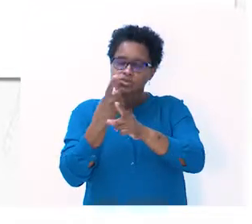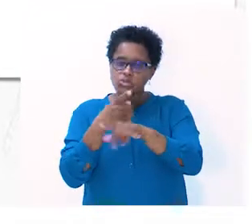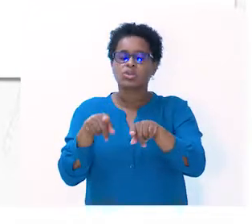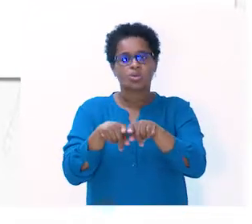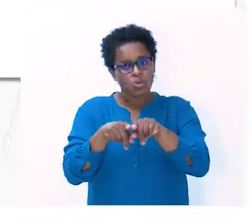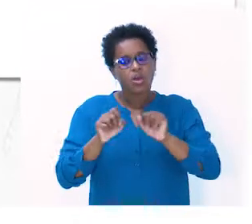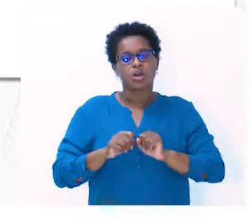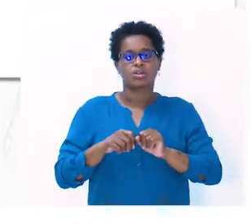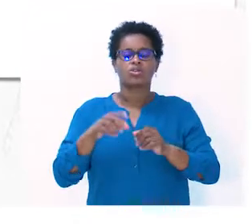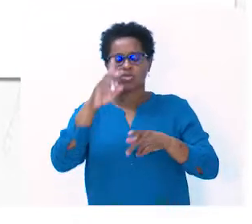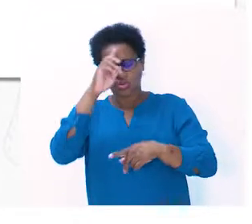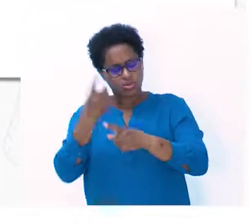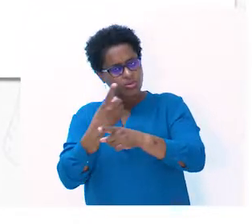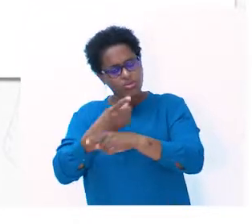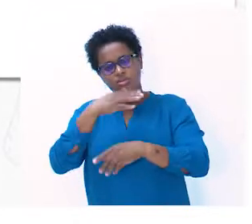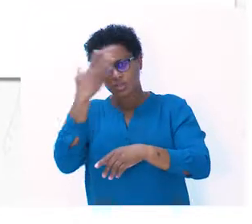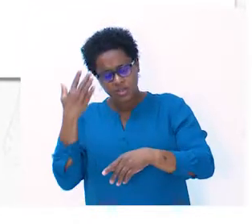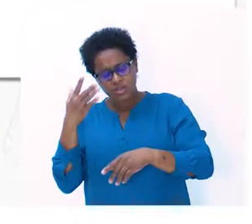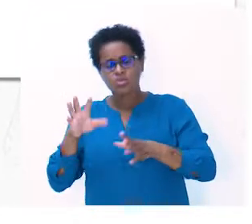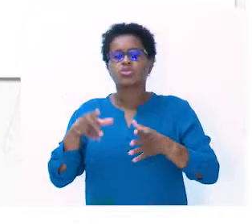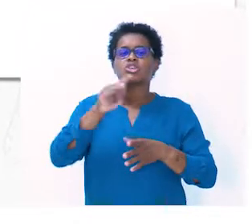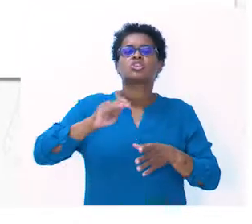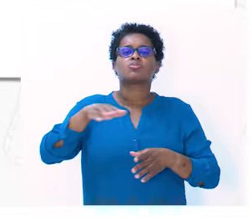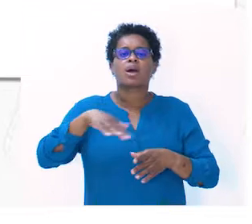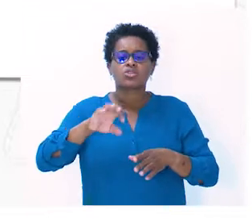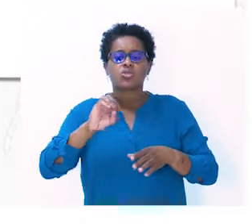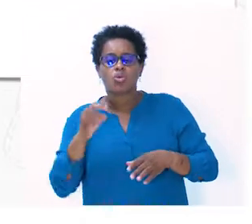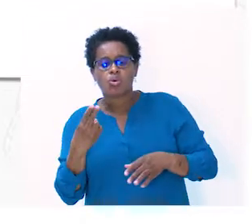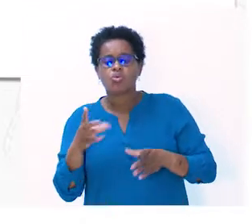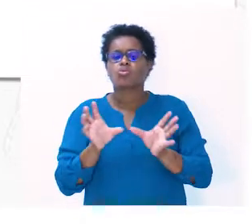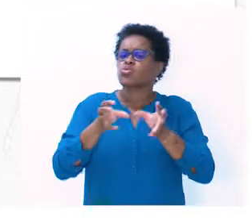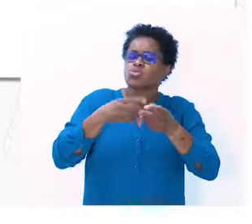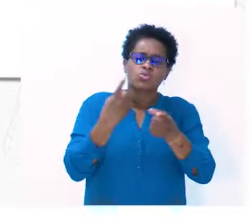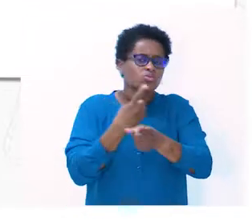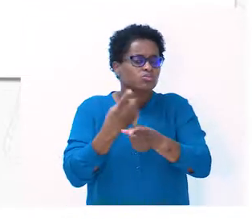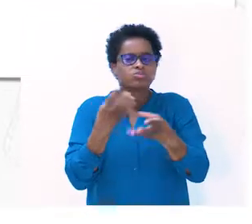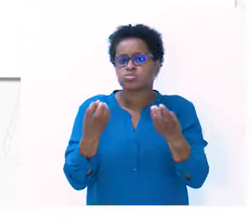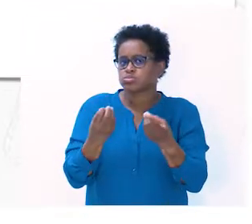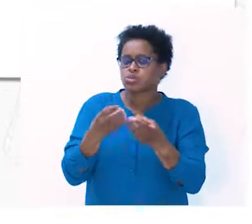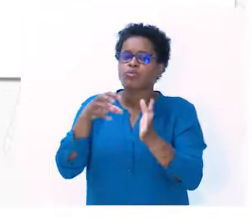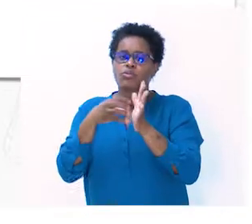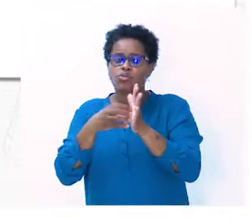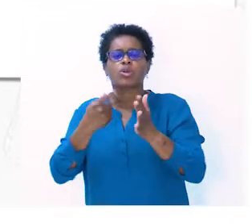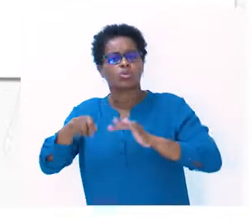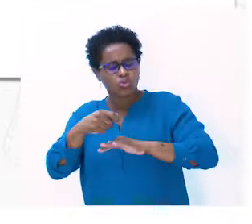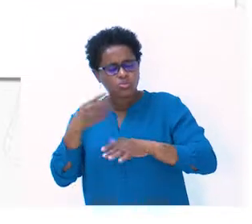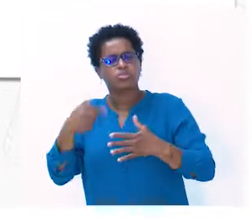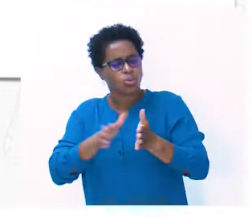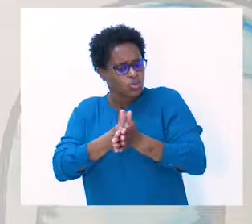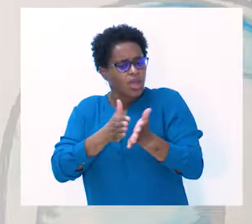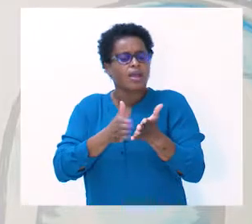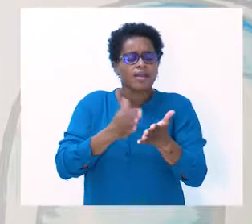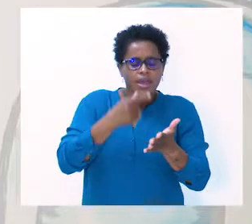no espaço ou num conjunto de figuras. Recursos: utilizamos como sempre caderno